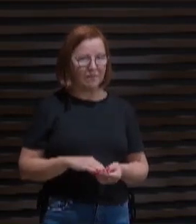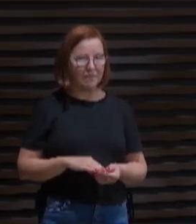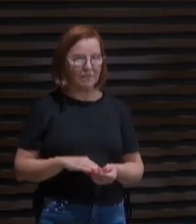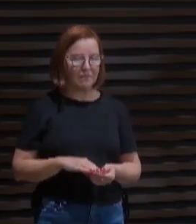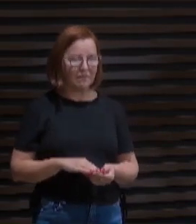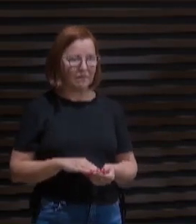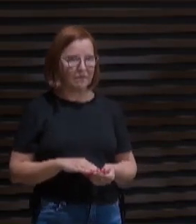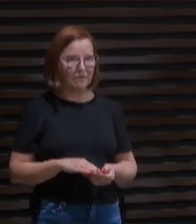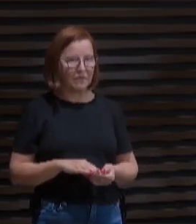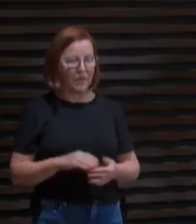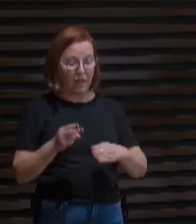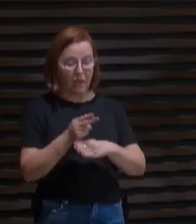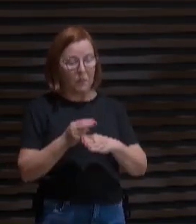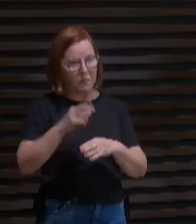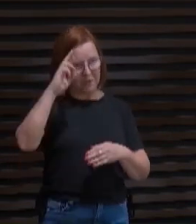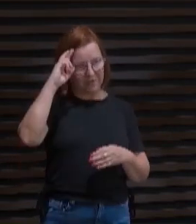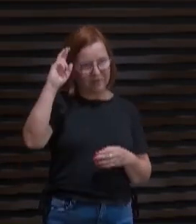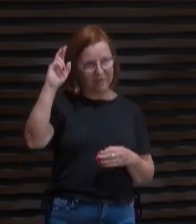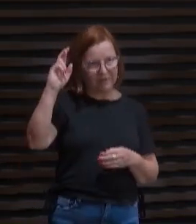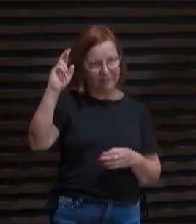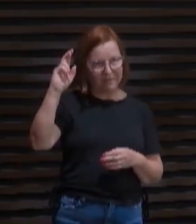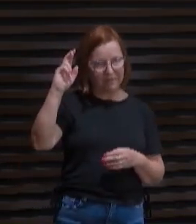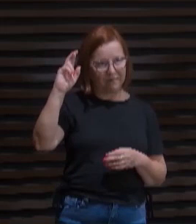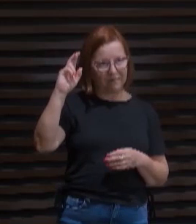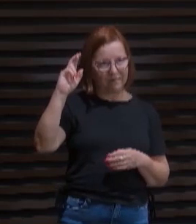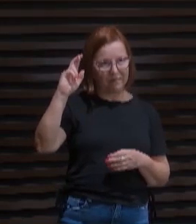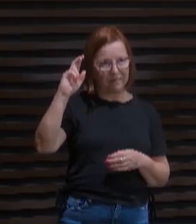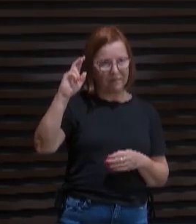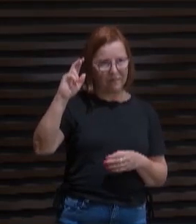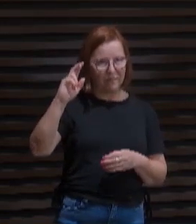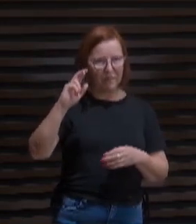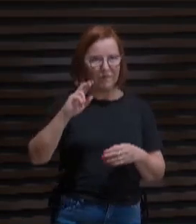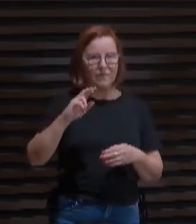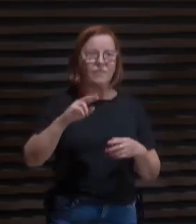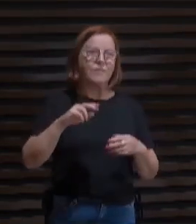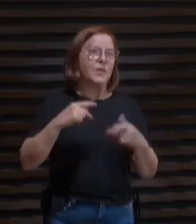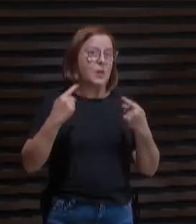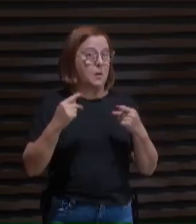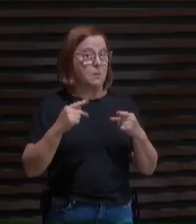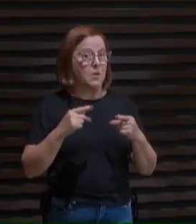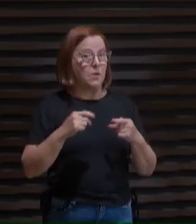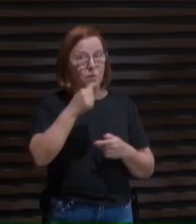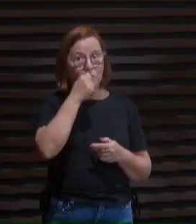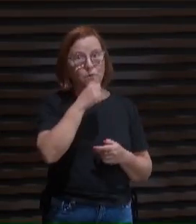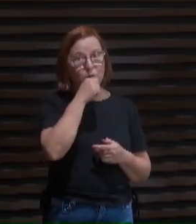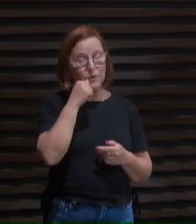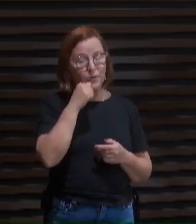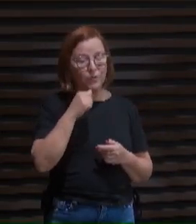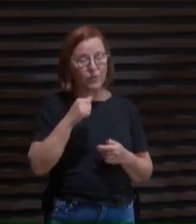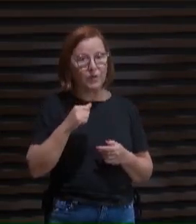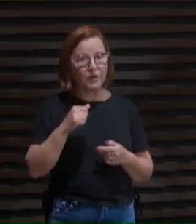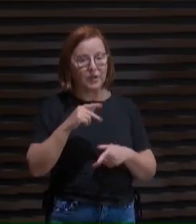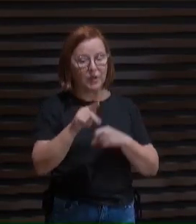E se pôs a buscar ao Senhor e apregou o jejum em toda Judá. Judá se congregou